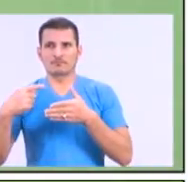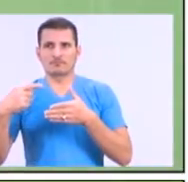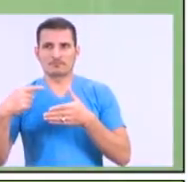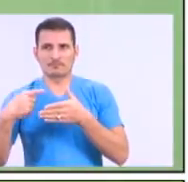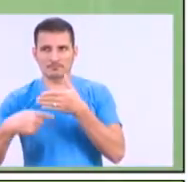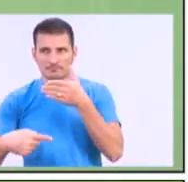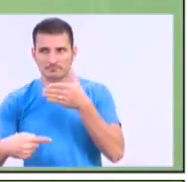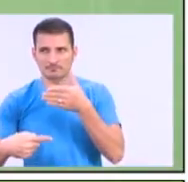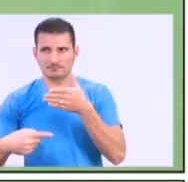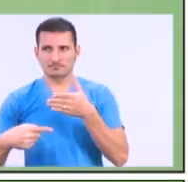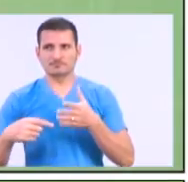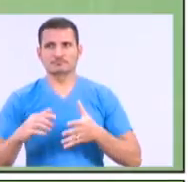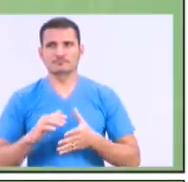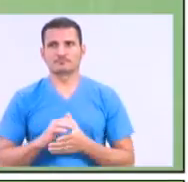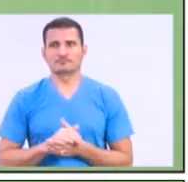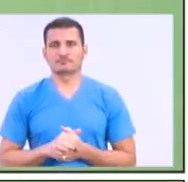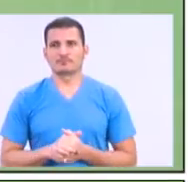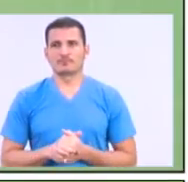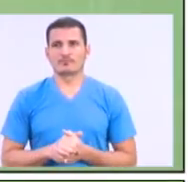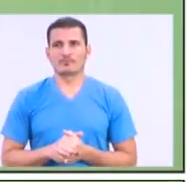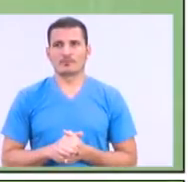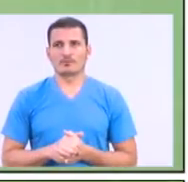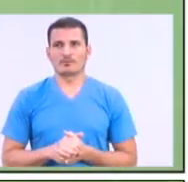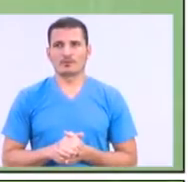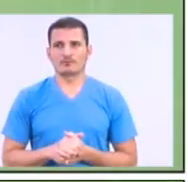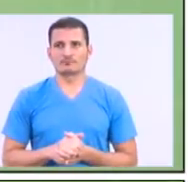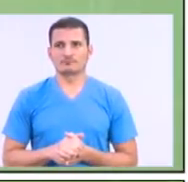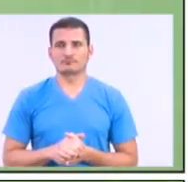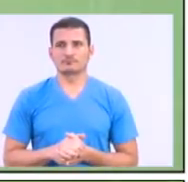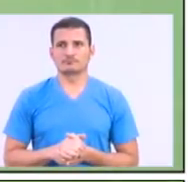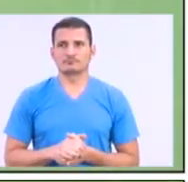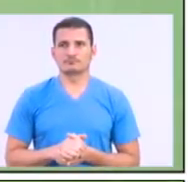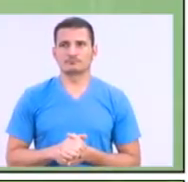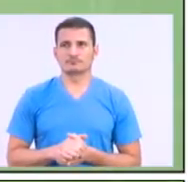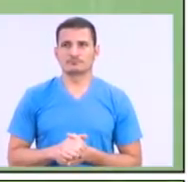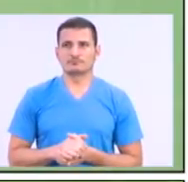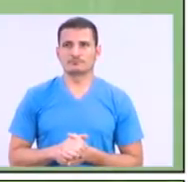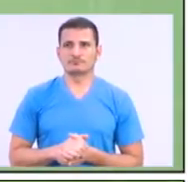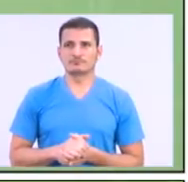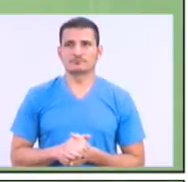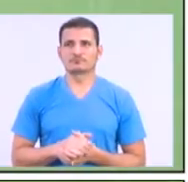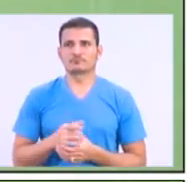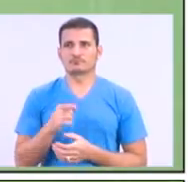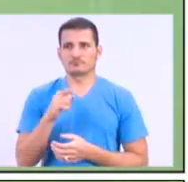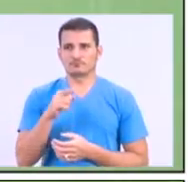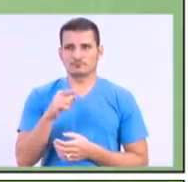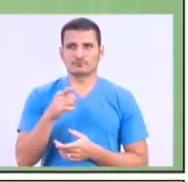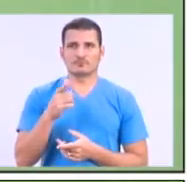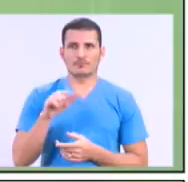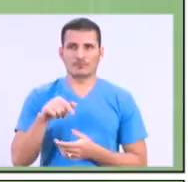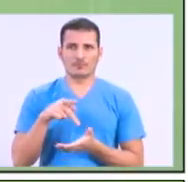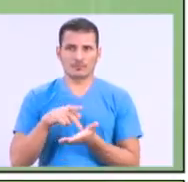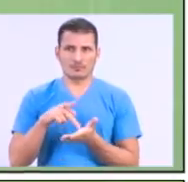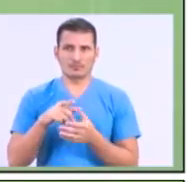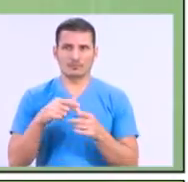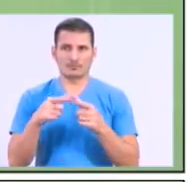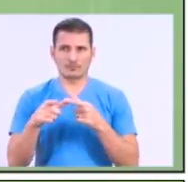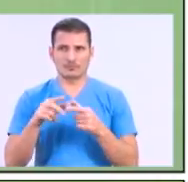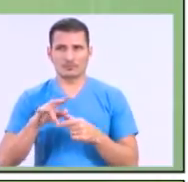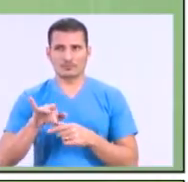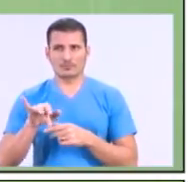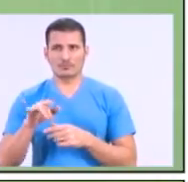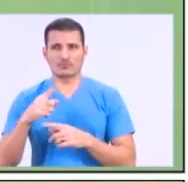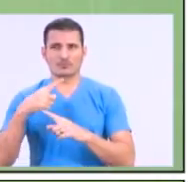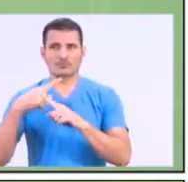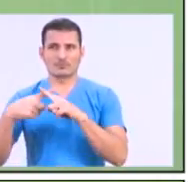da mesma forma que foi feito anteriormente. Nesse caso aqui, que é o caso verdadeiro, que é o asterisco, ele vai multiplicar os